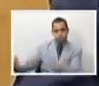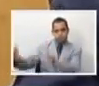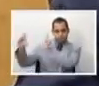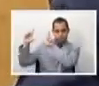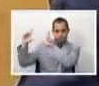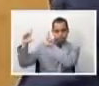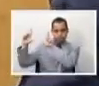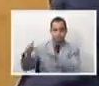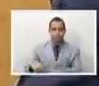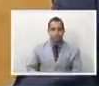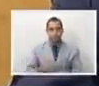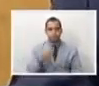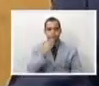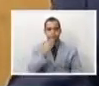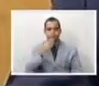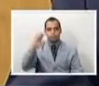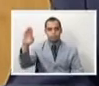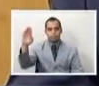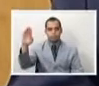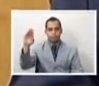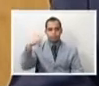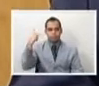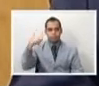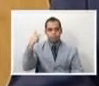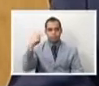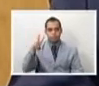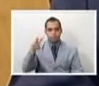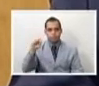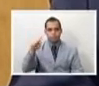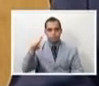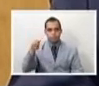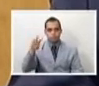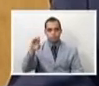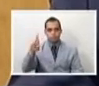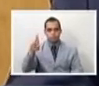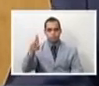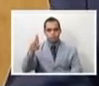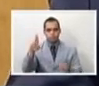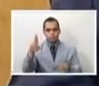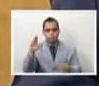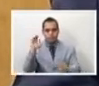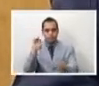Pela ordem, senhor presidente. Pela ordem, vereador Valdir Butran. Valdir Butran vota sim.